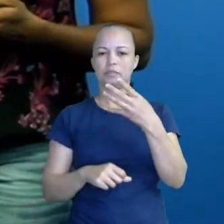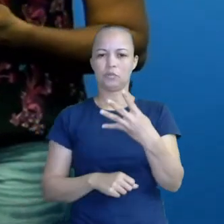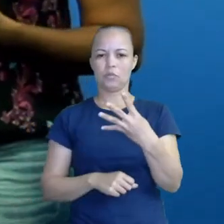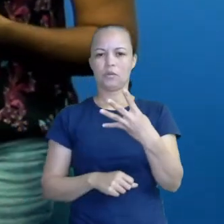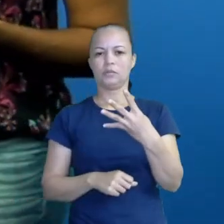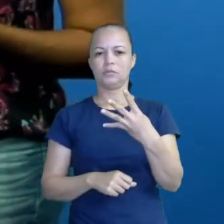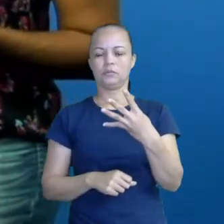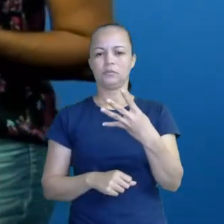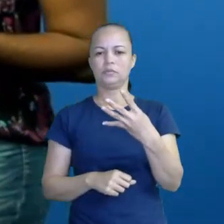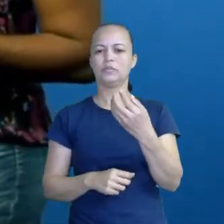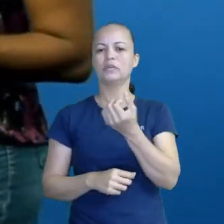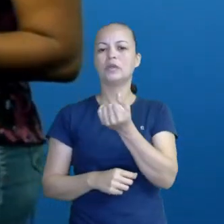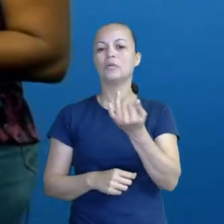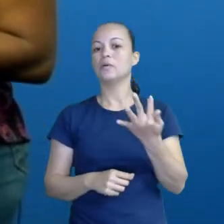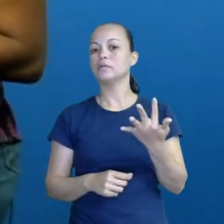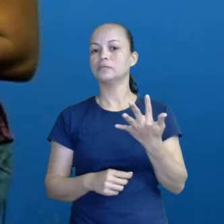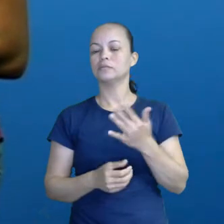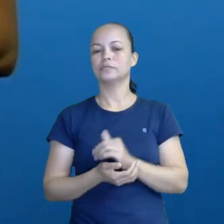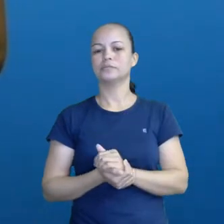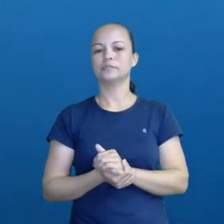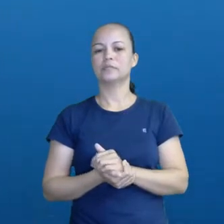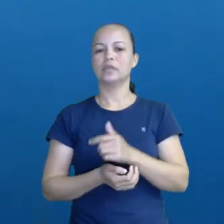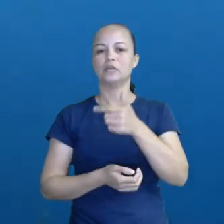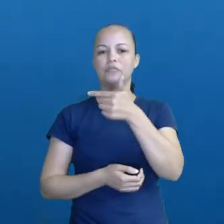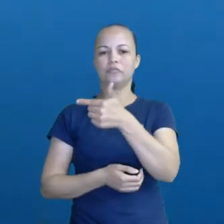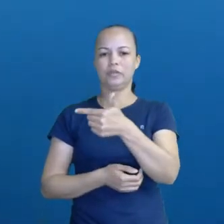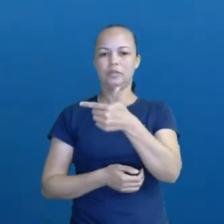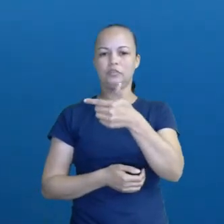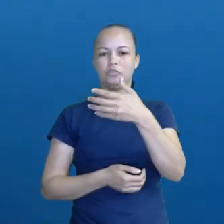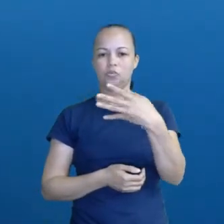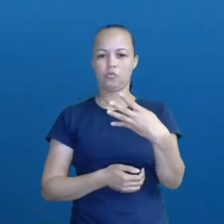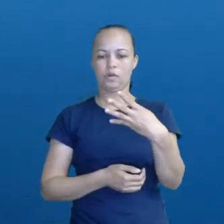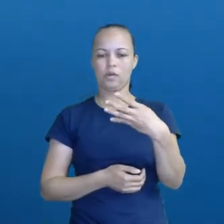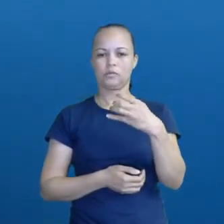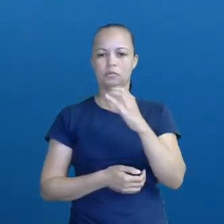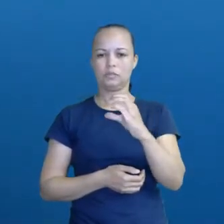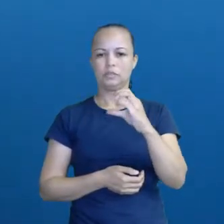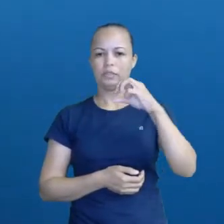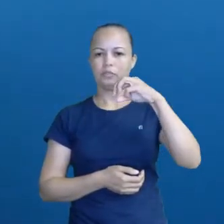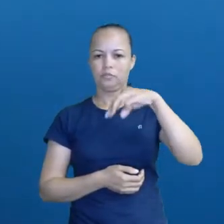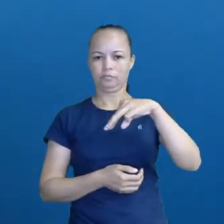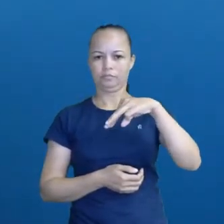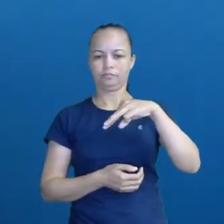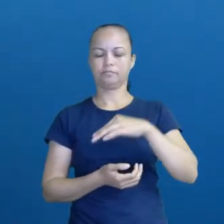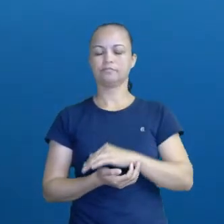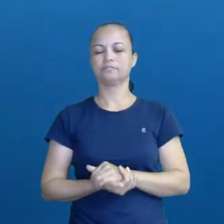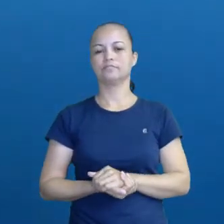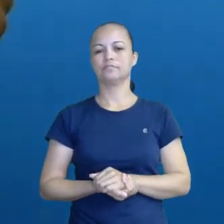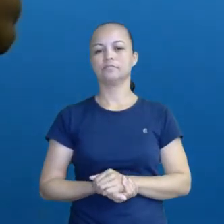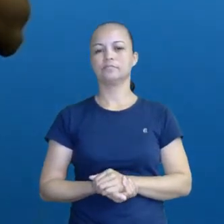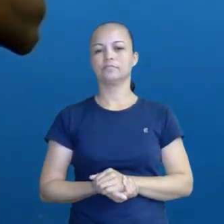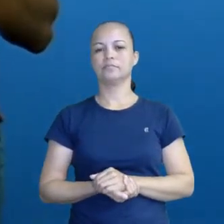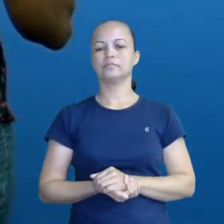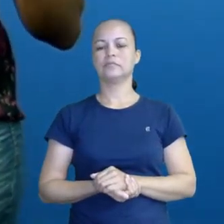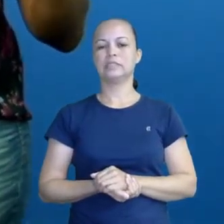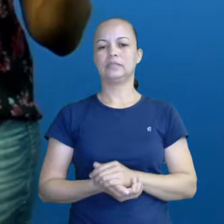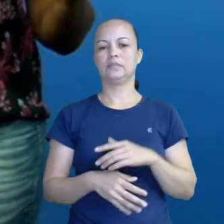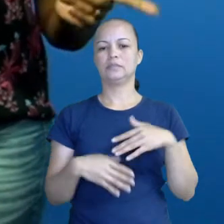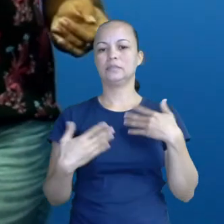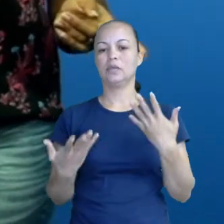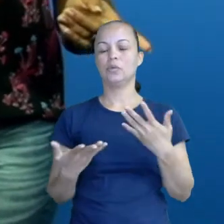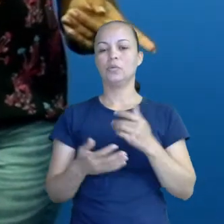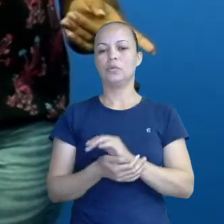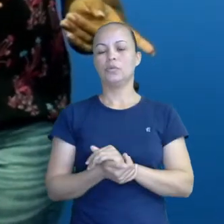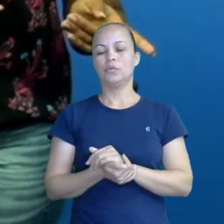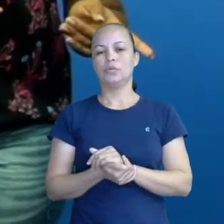4 e Vai dar quanto 24cm veja o triângulo